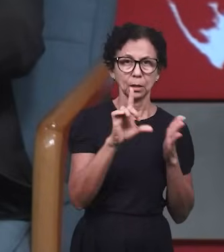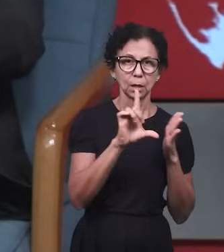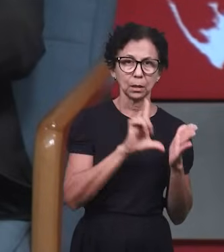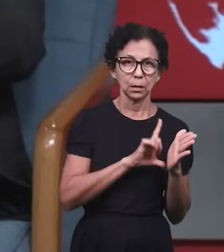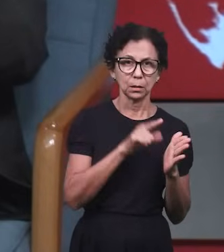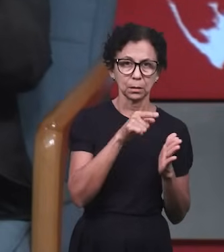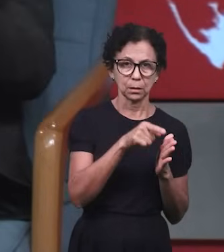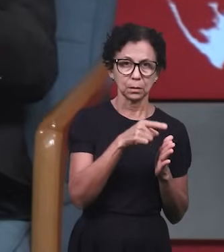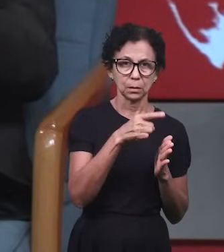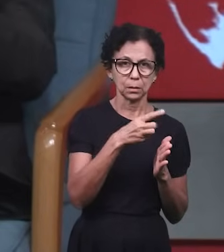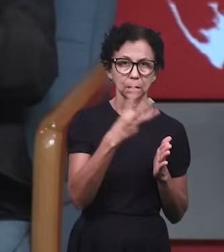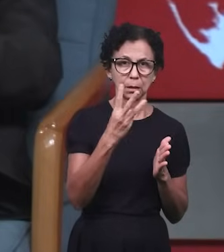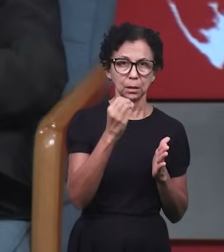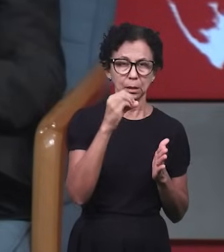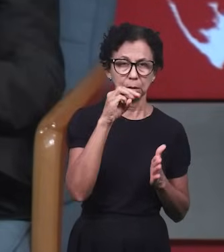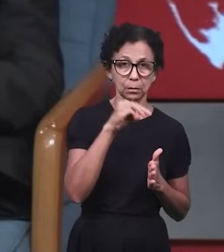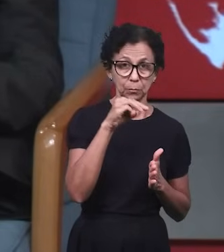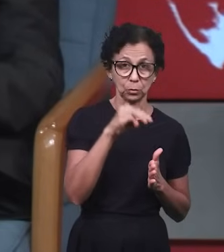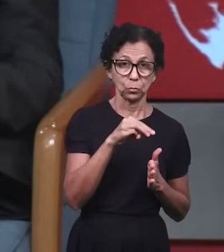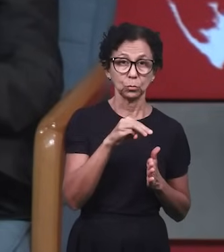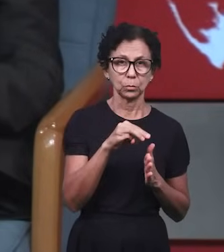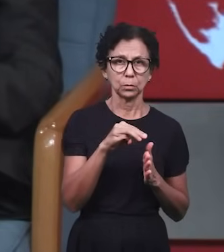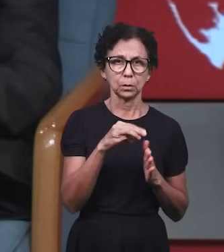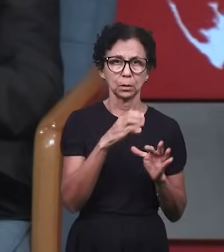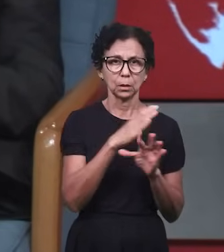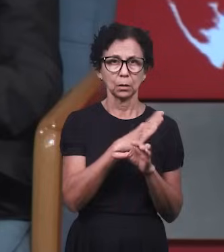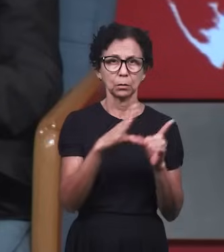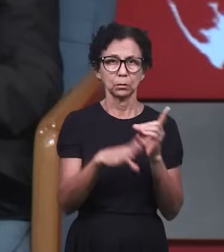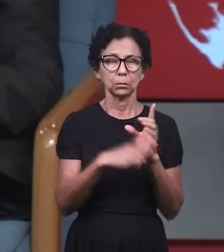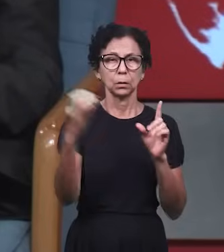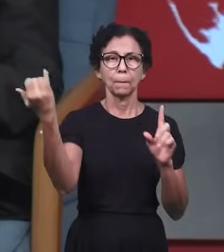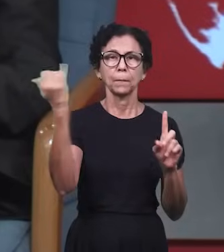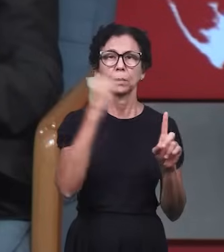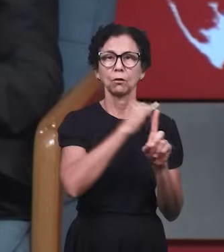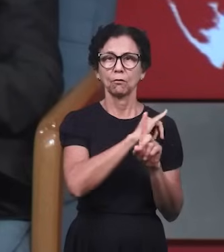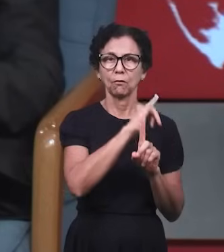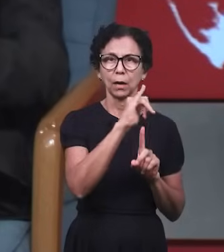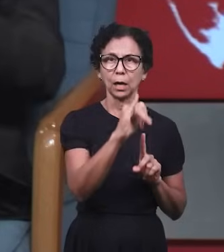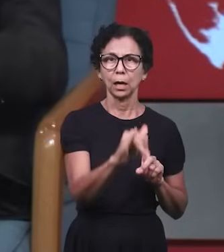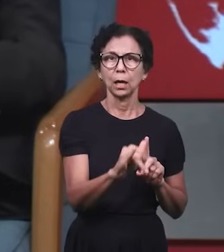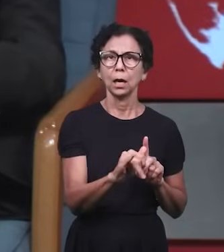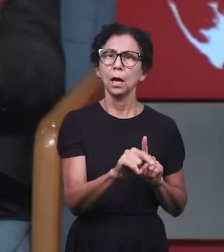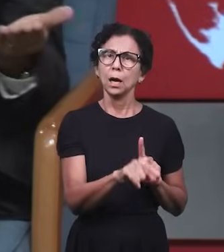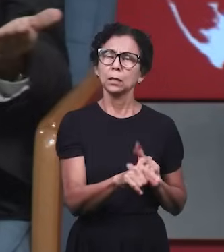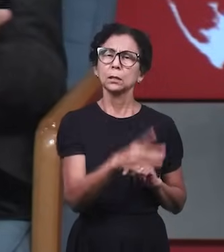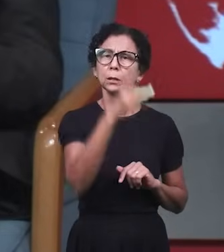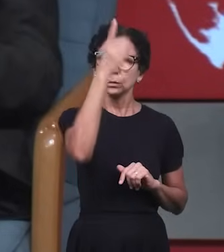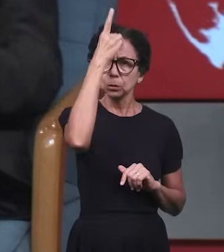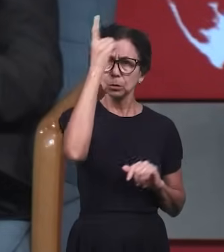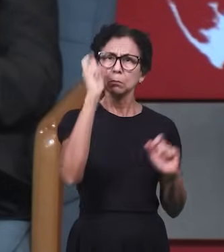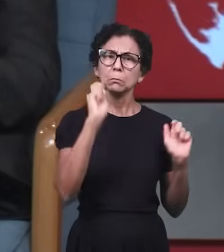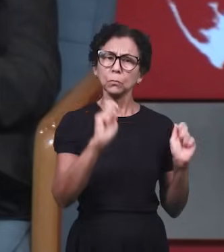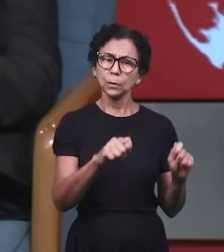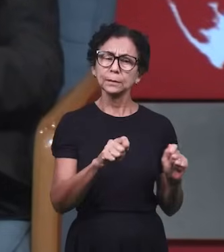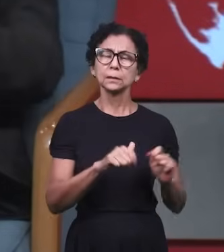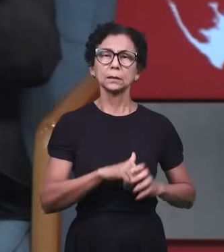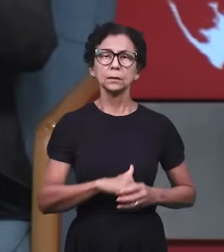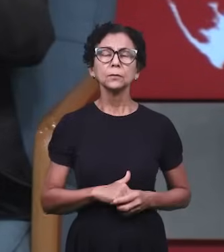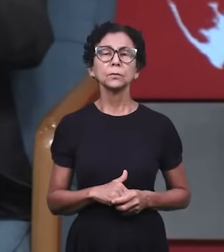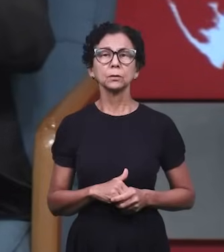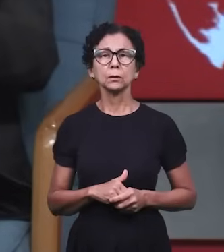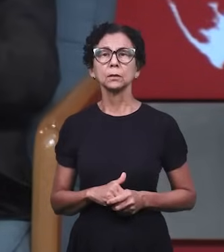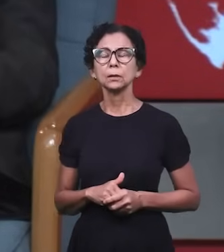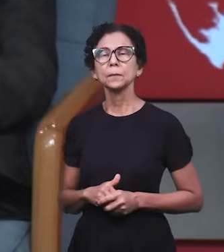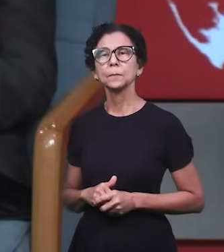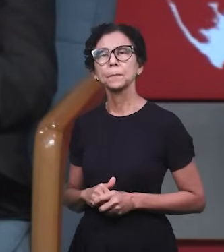aqueles 30 minutos ali antes do culto, aquela reunião que a gente chama de culto profético, pode acontecer de surgirem dons. Mas aqui,